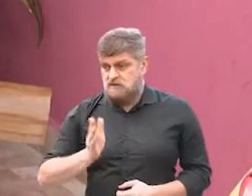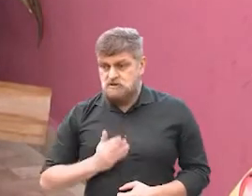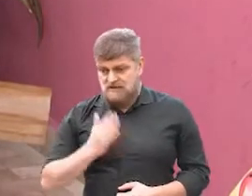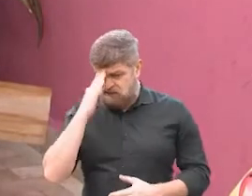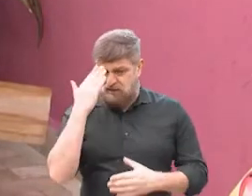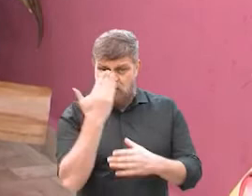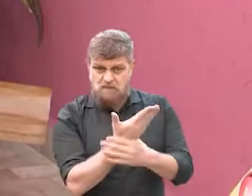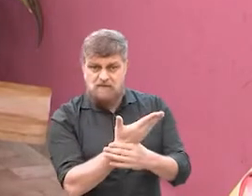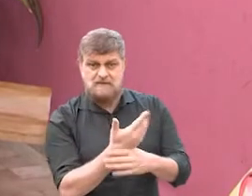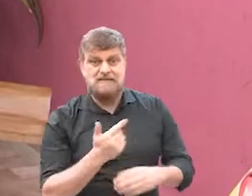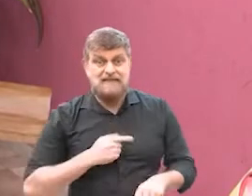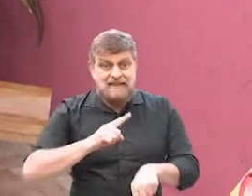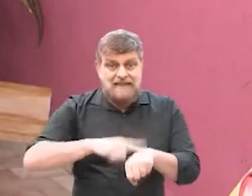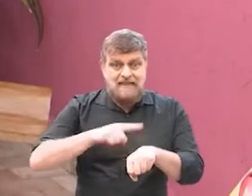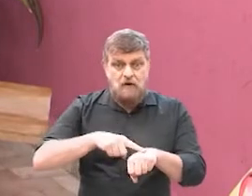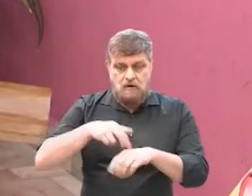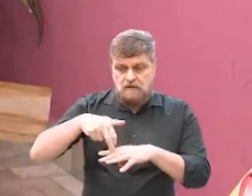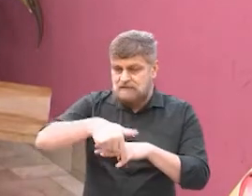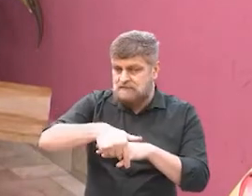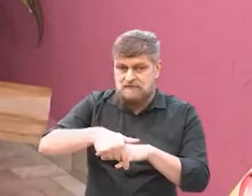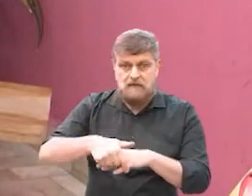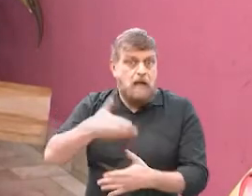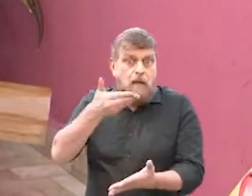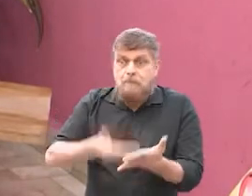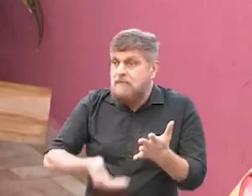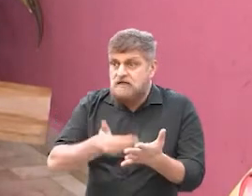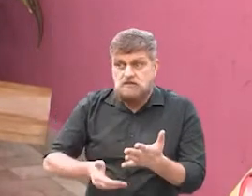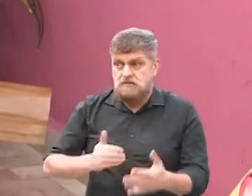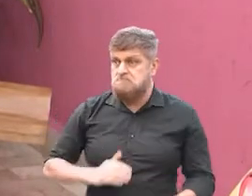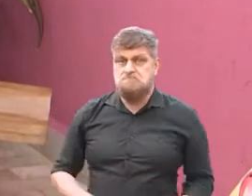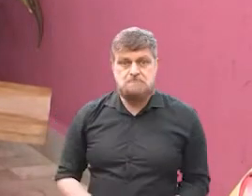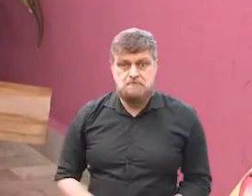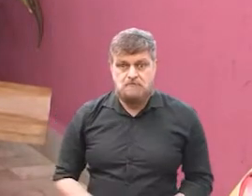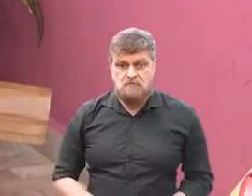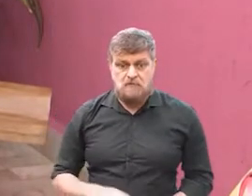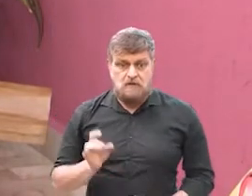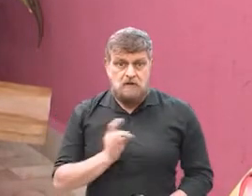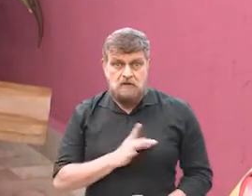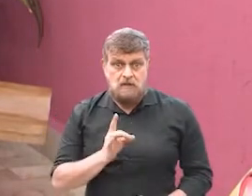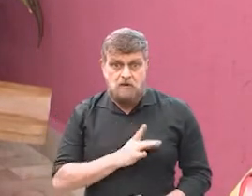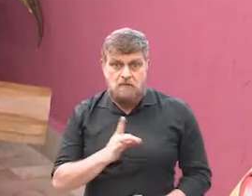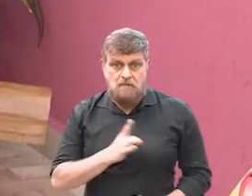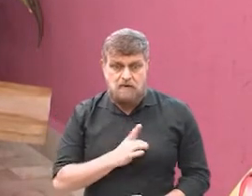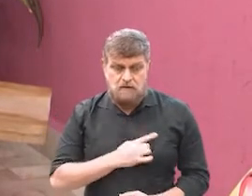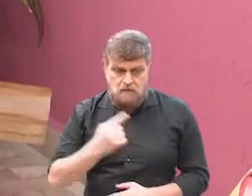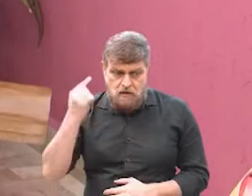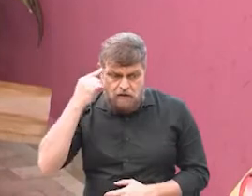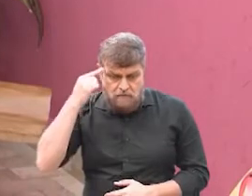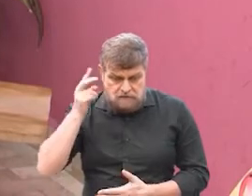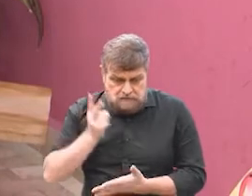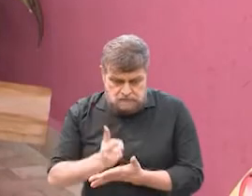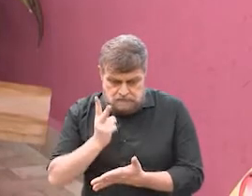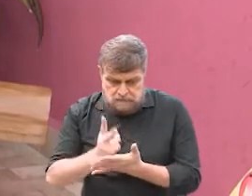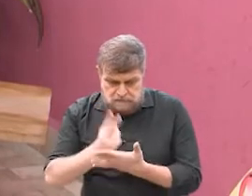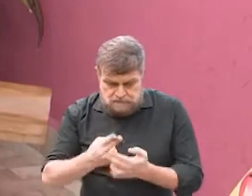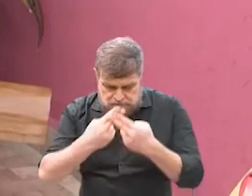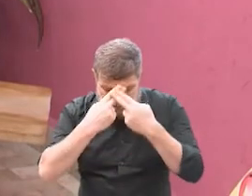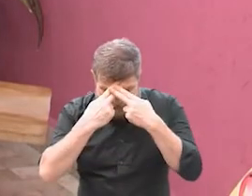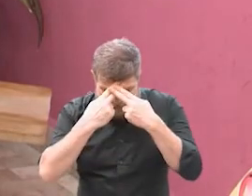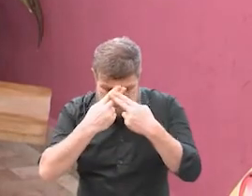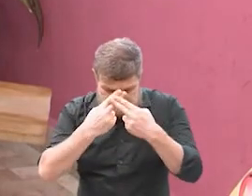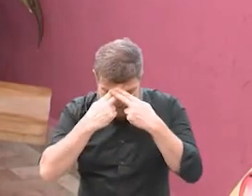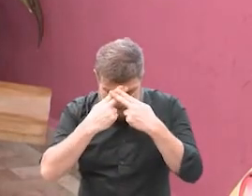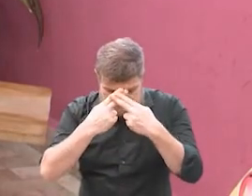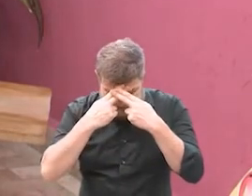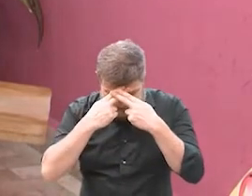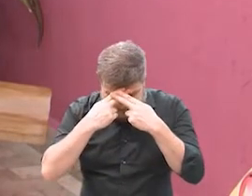gente tinha muita confiança com eles, que a gente na hora de descer não tem mais. A gente, no pensamento da gente, eles, na